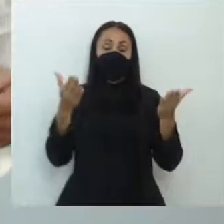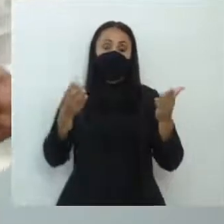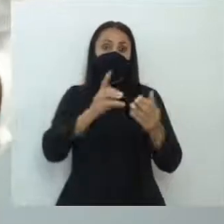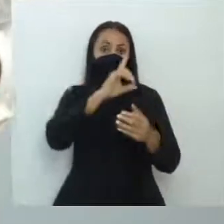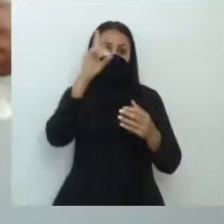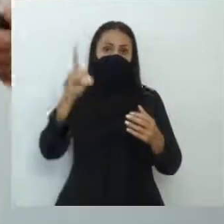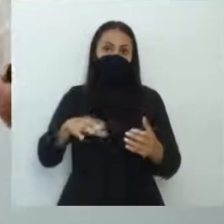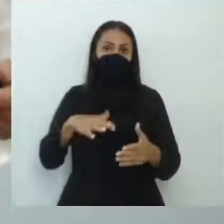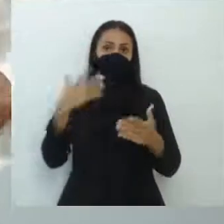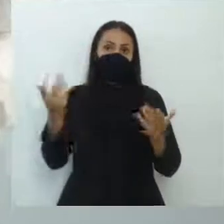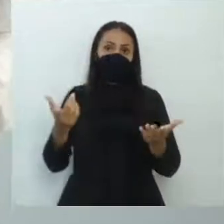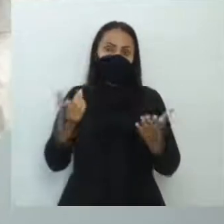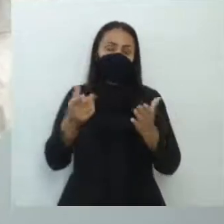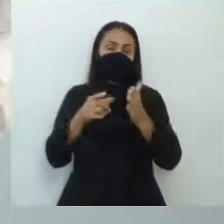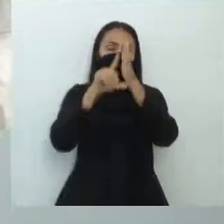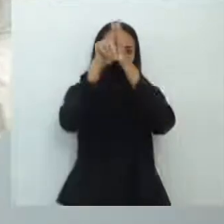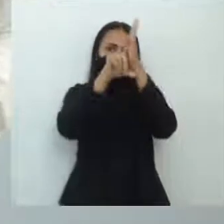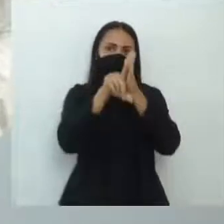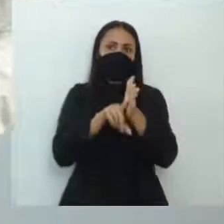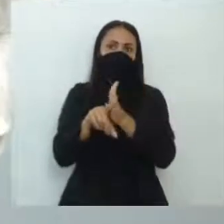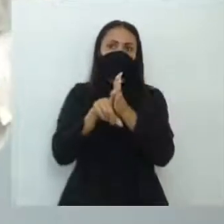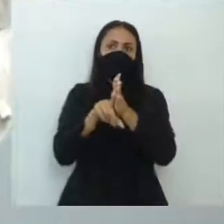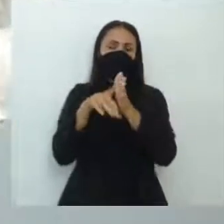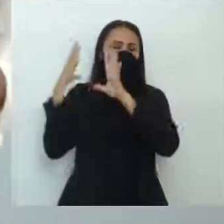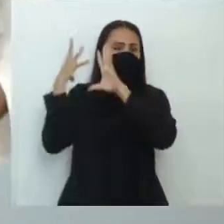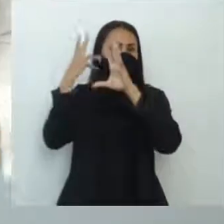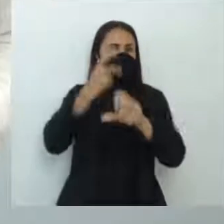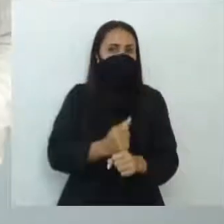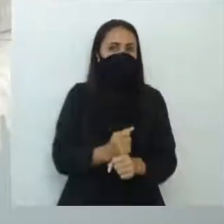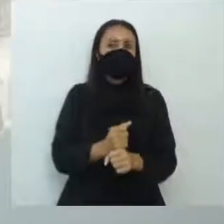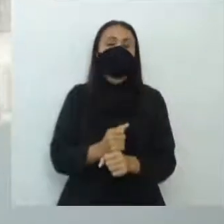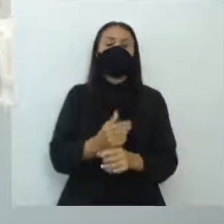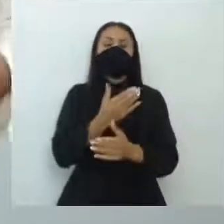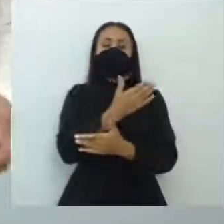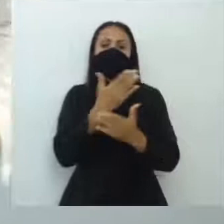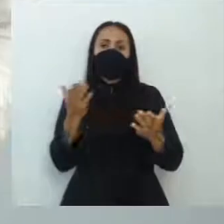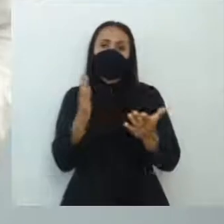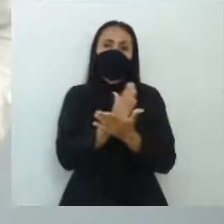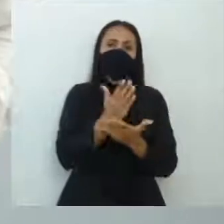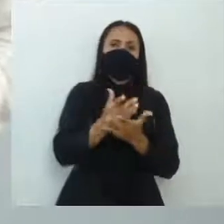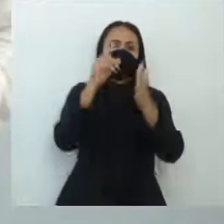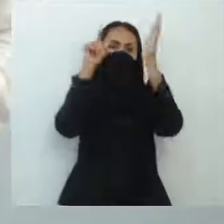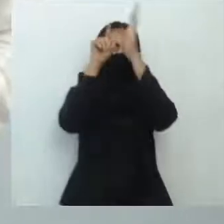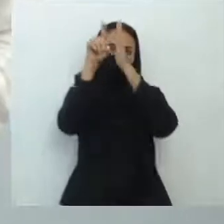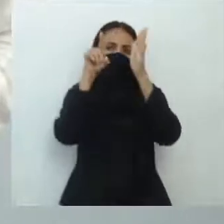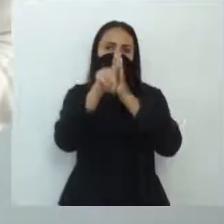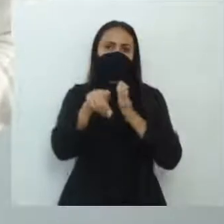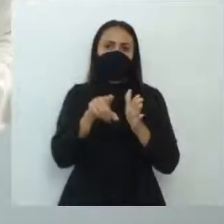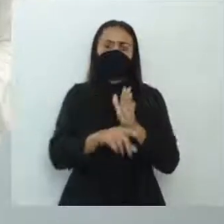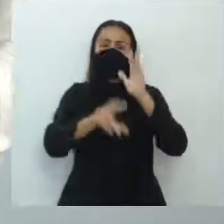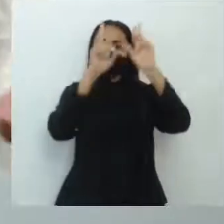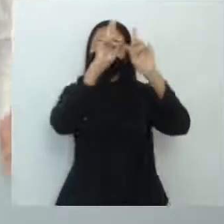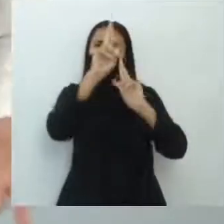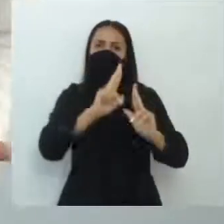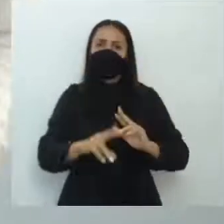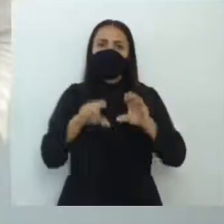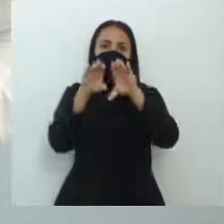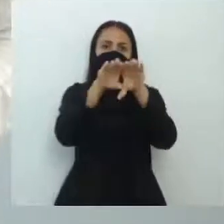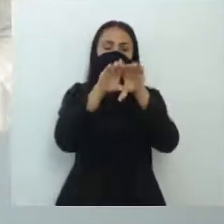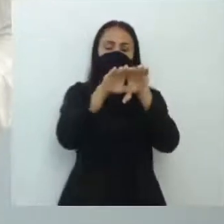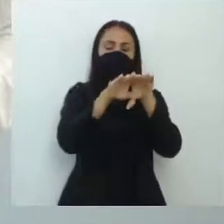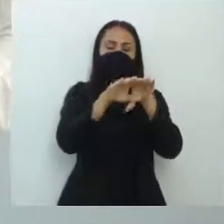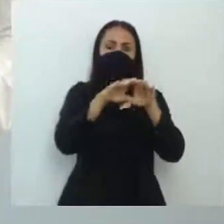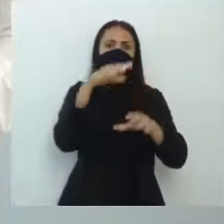do nosso estudo dirigido, onde iremos resolver algumas questões sobre o equilíbrio